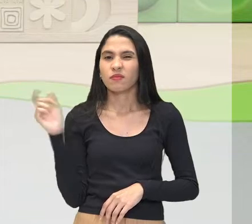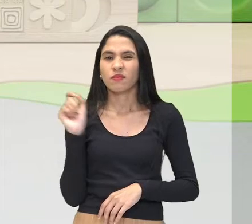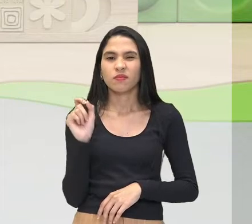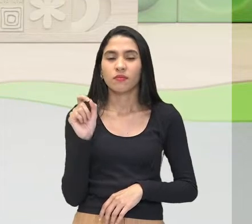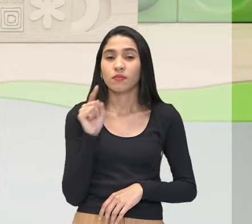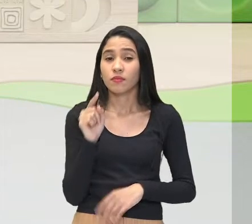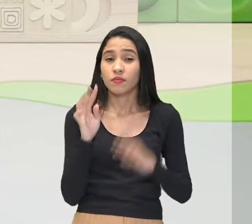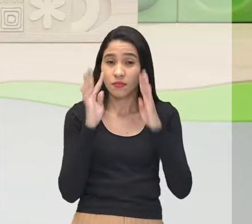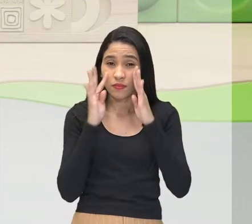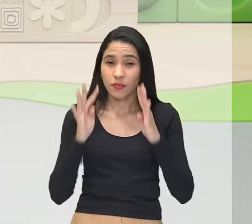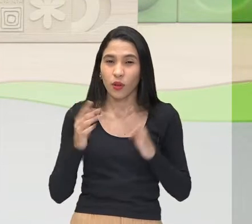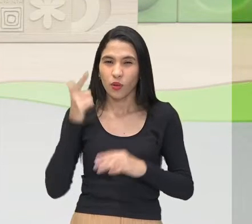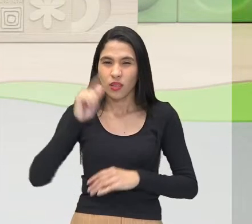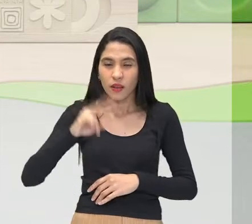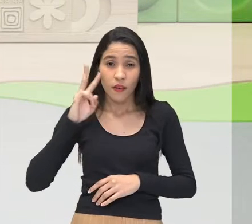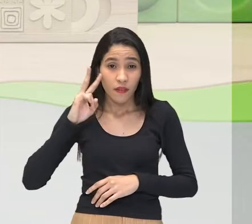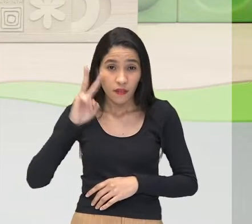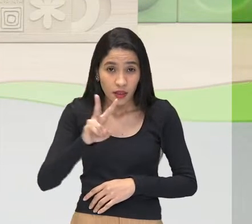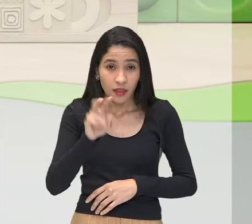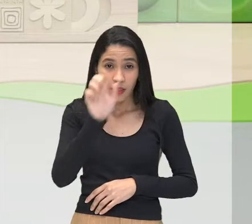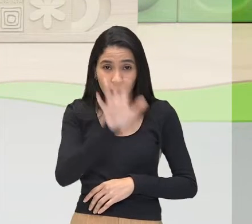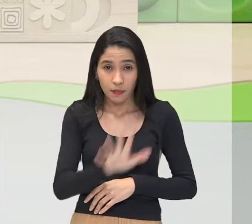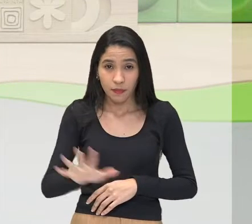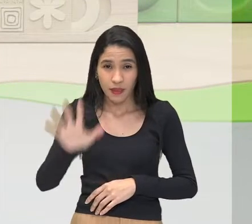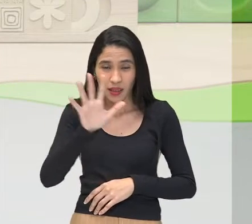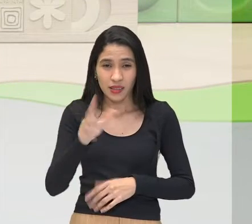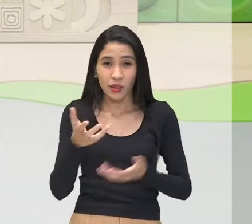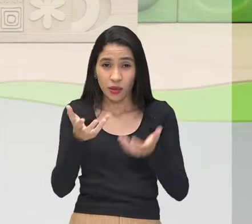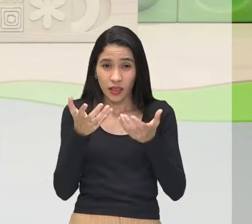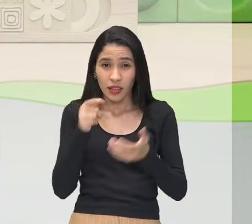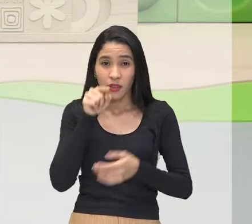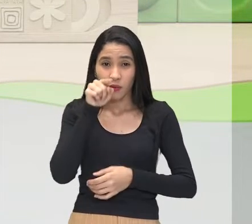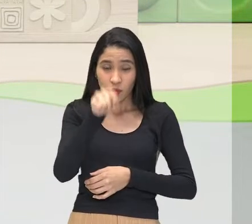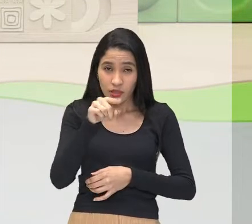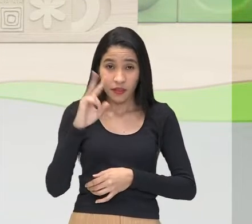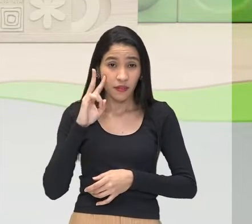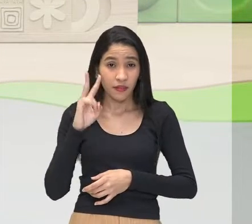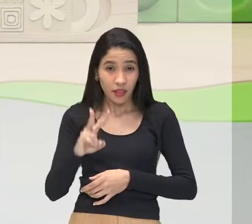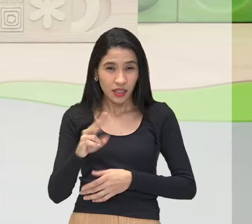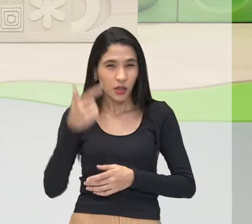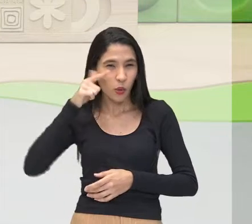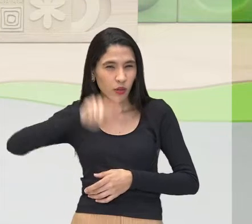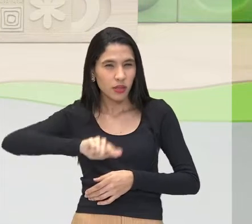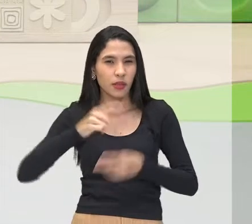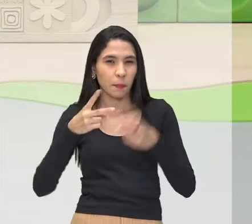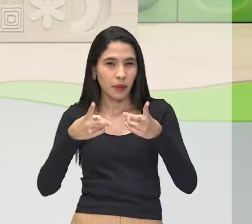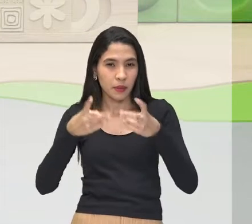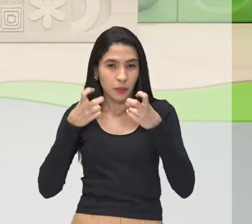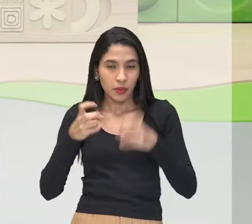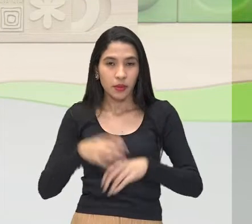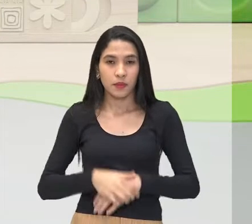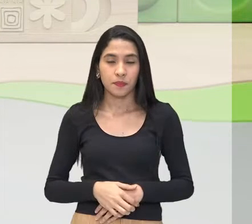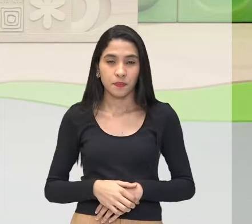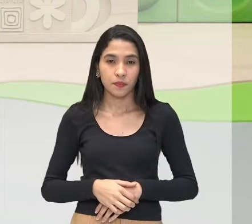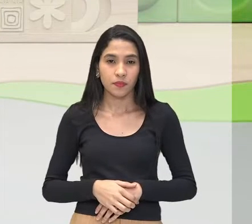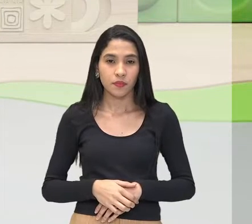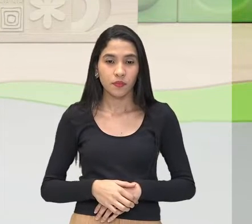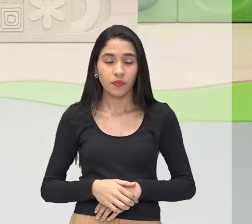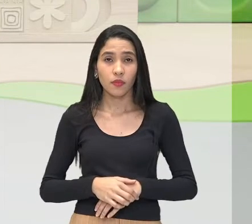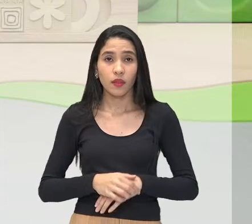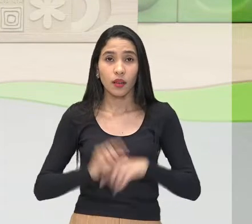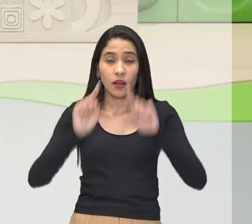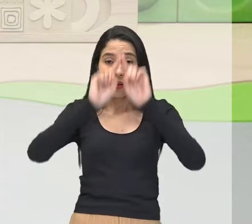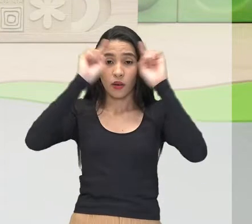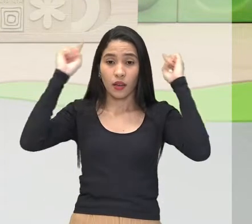que vocês enxergassem nessa imagem? Eu queria que vocês enxergassem que ao nosso redor